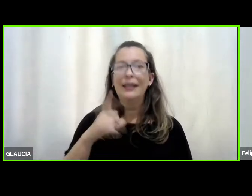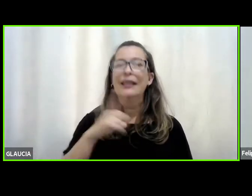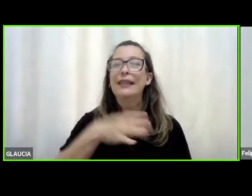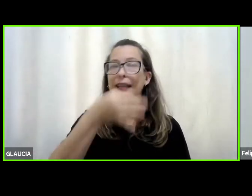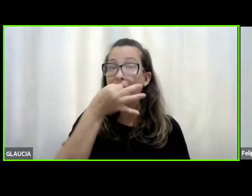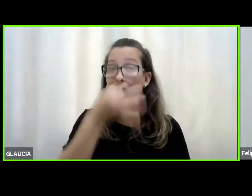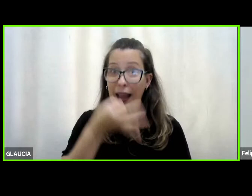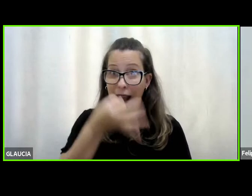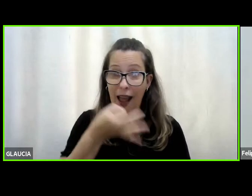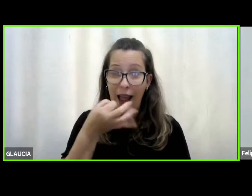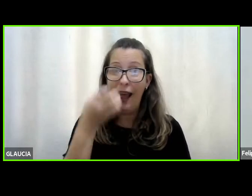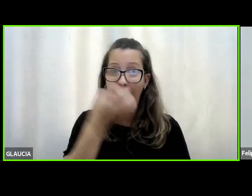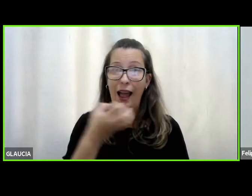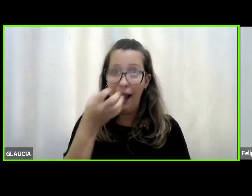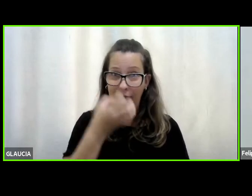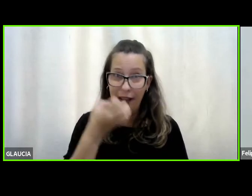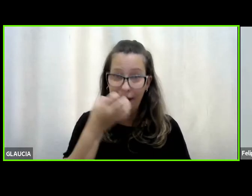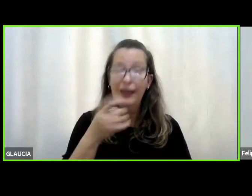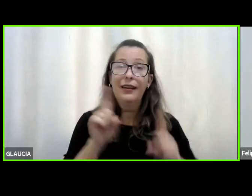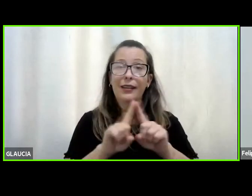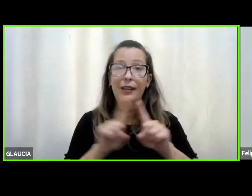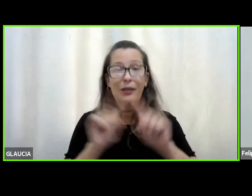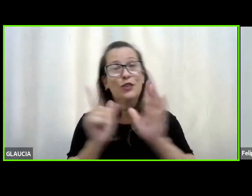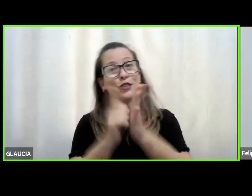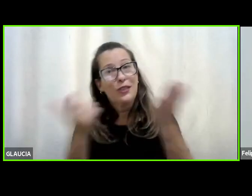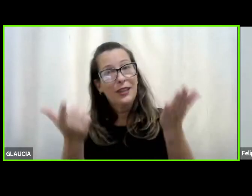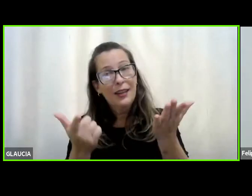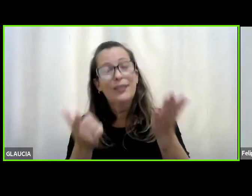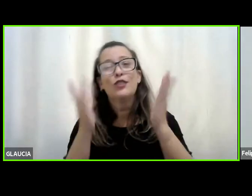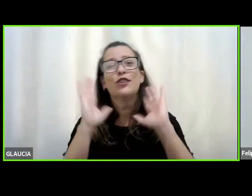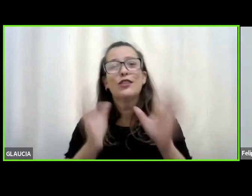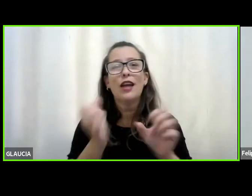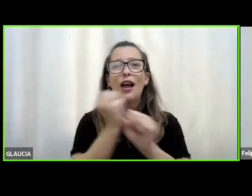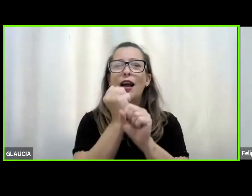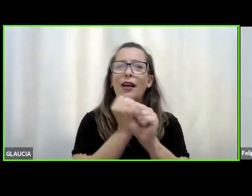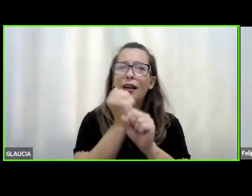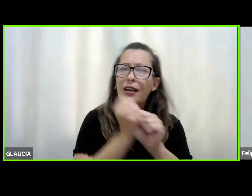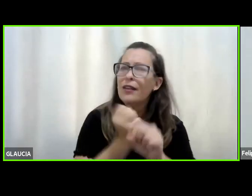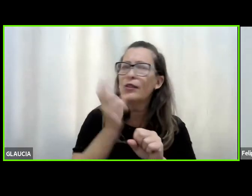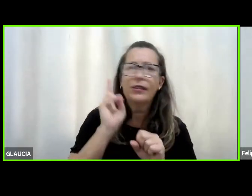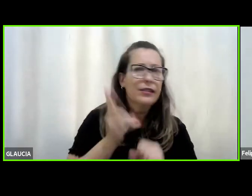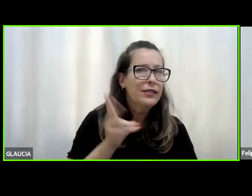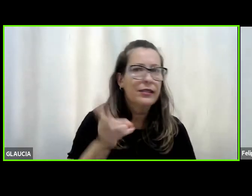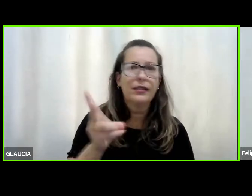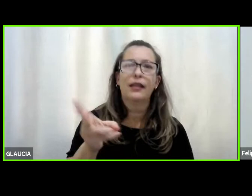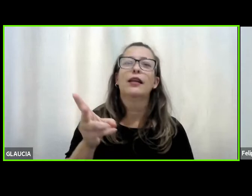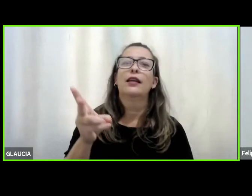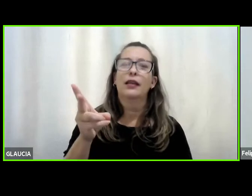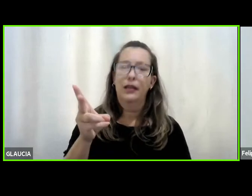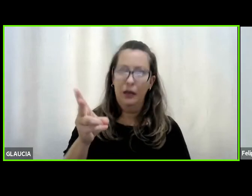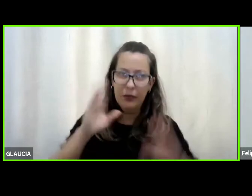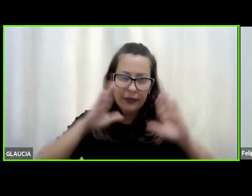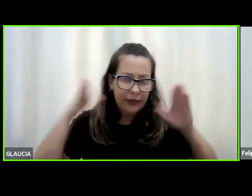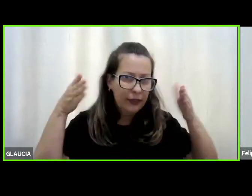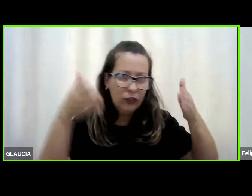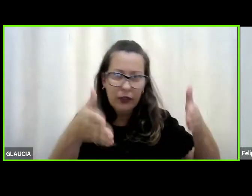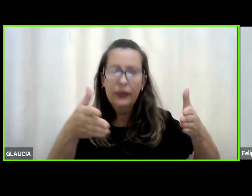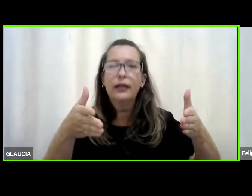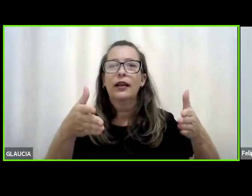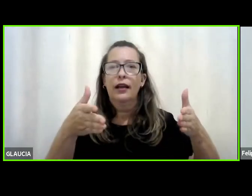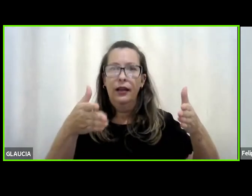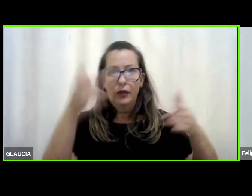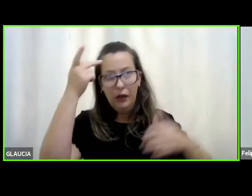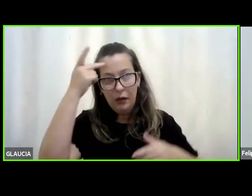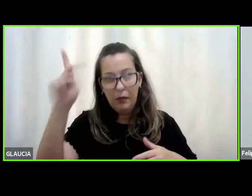destacadamente musical e com o jornalismo, que nesses últimos tempos esteve totalmente, né, dedicado às